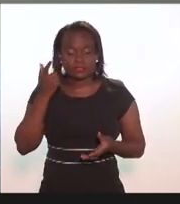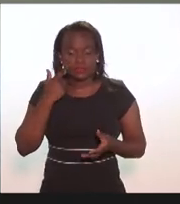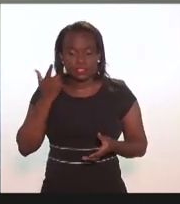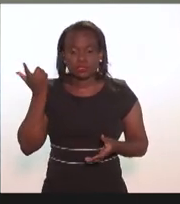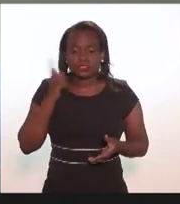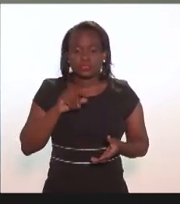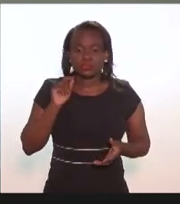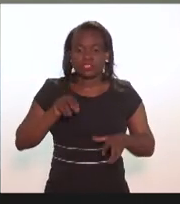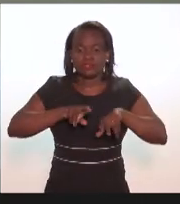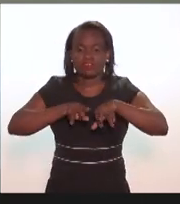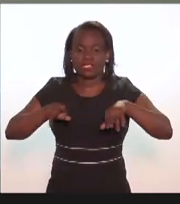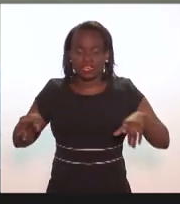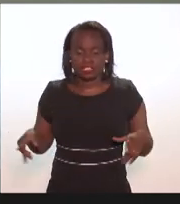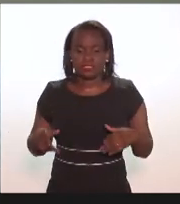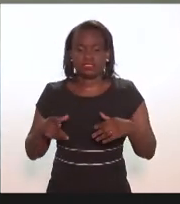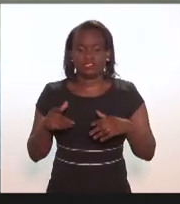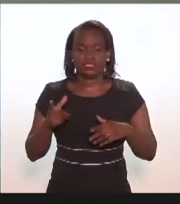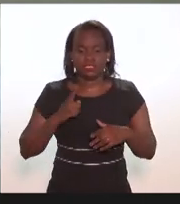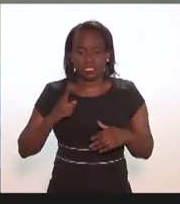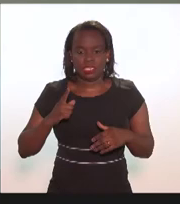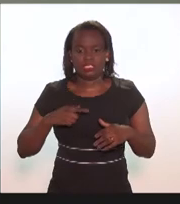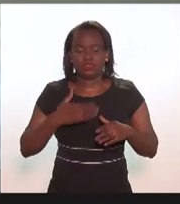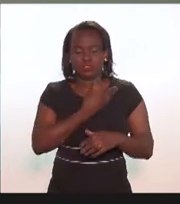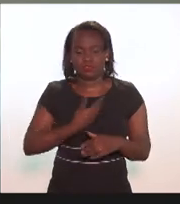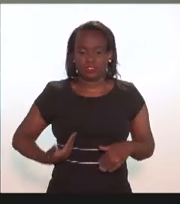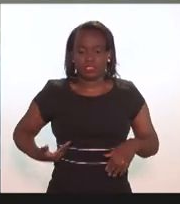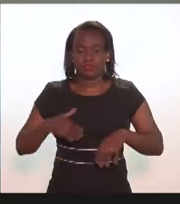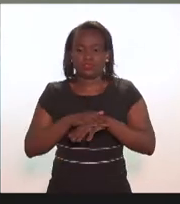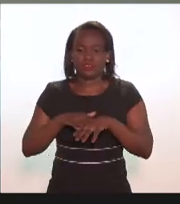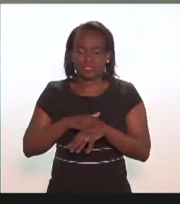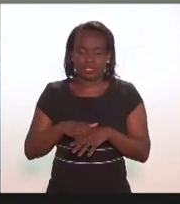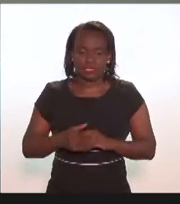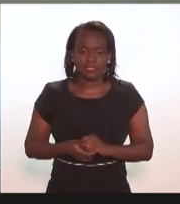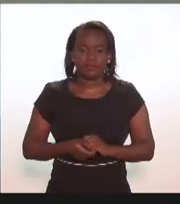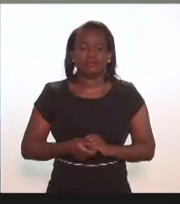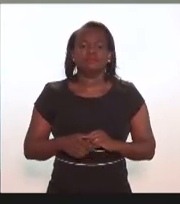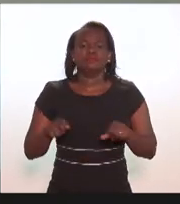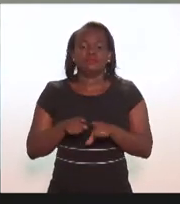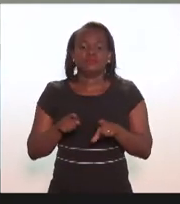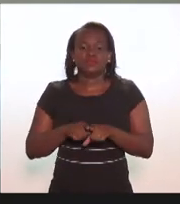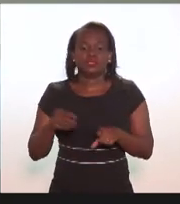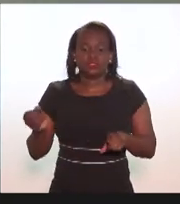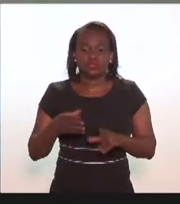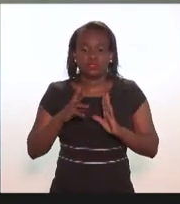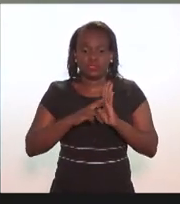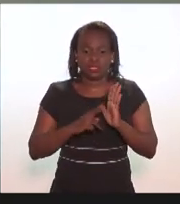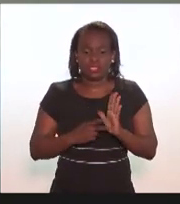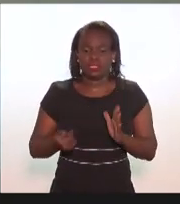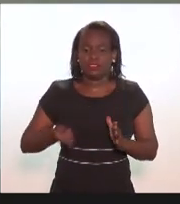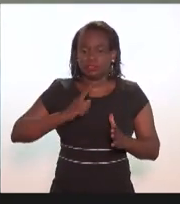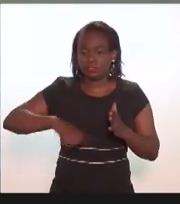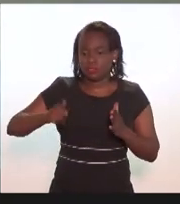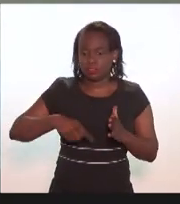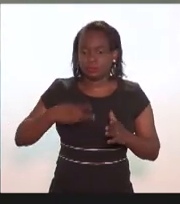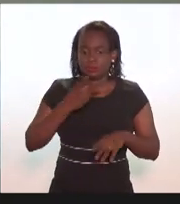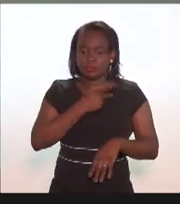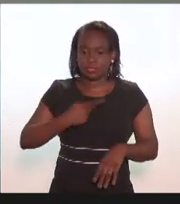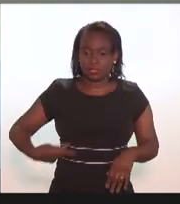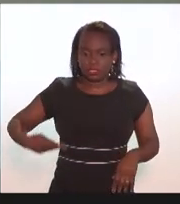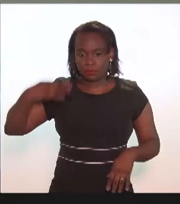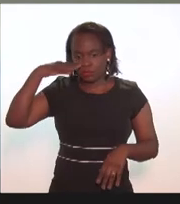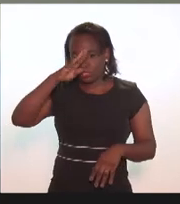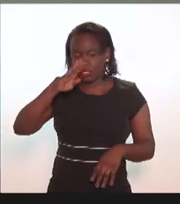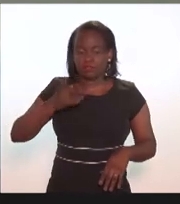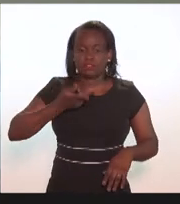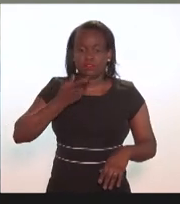viabilizar várias dessas questões a pedido do governador. O novo regime, com o veto do presidente Bolsonaro, tinha proibido a reposição